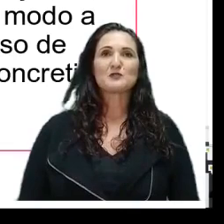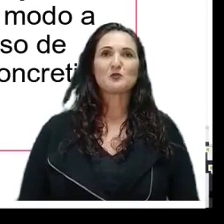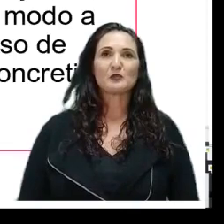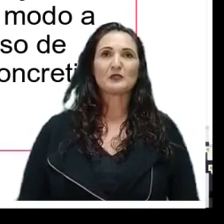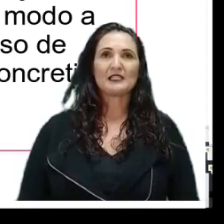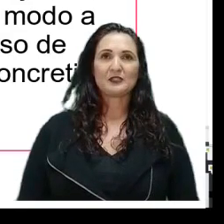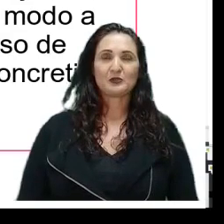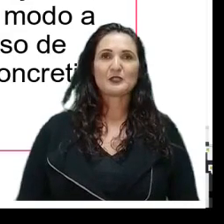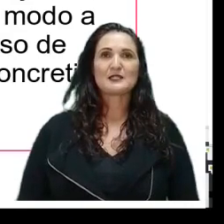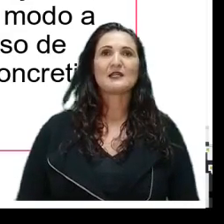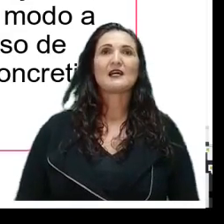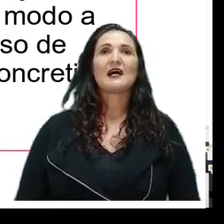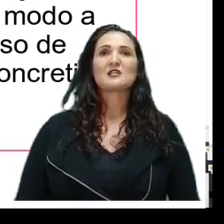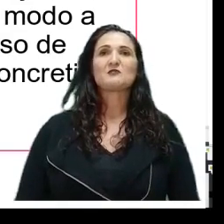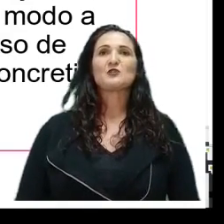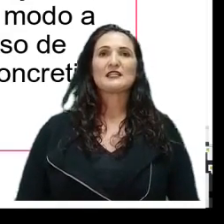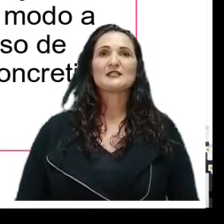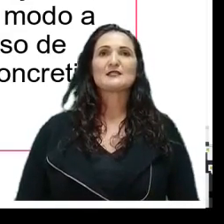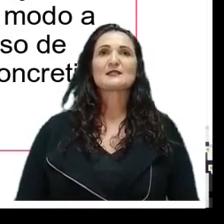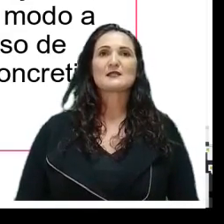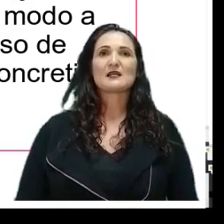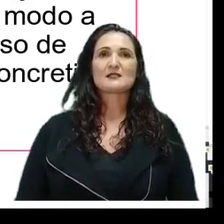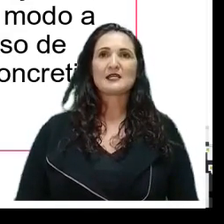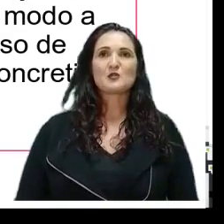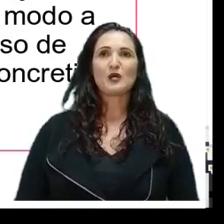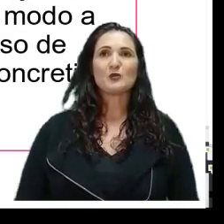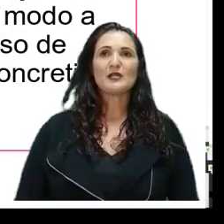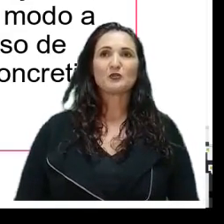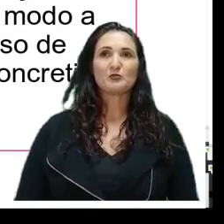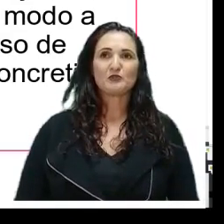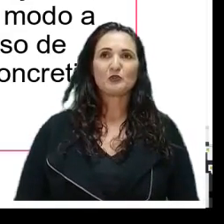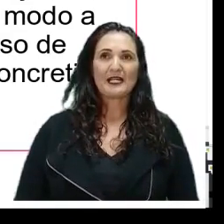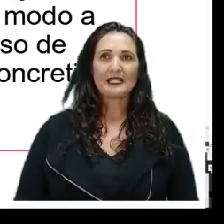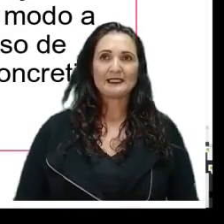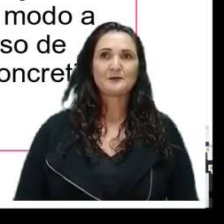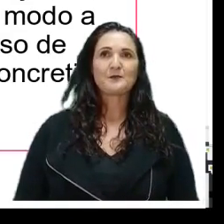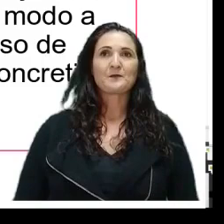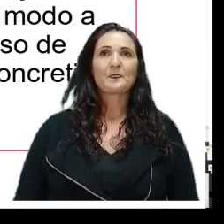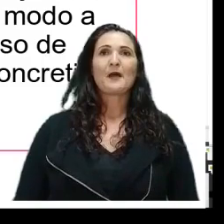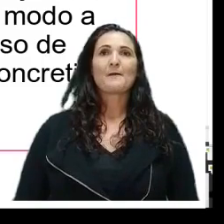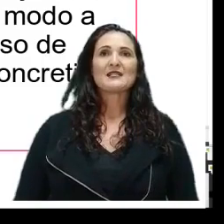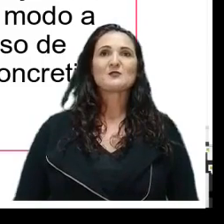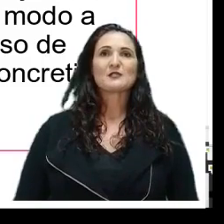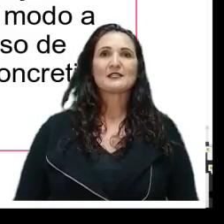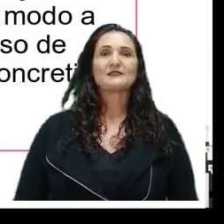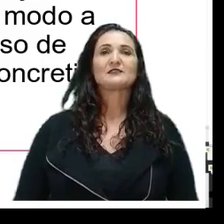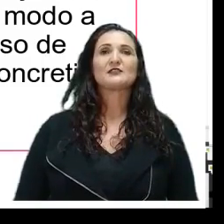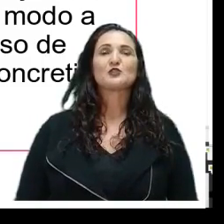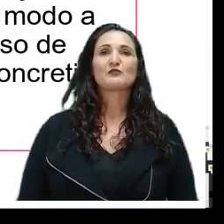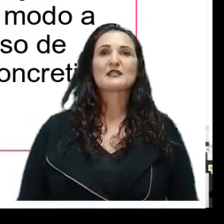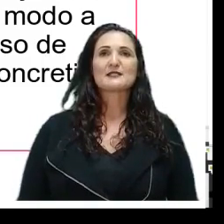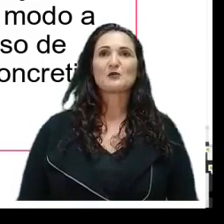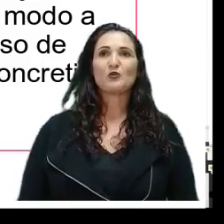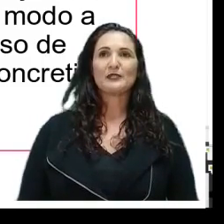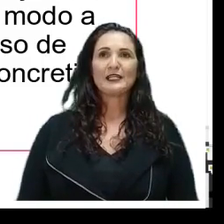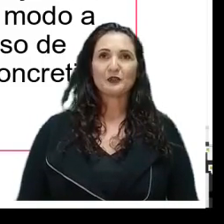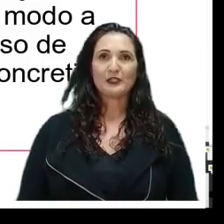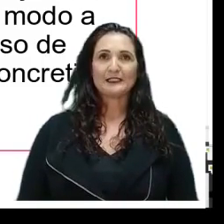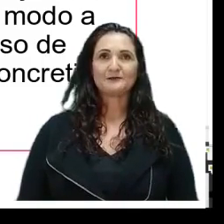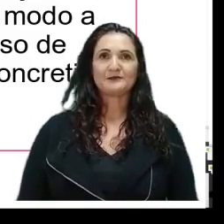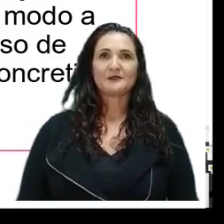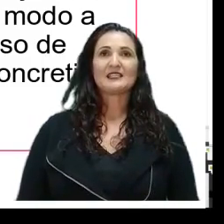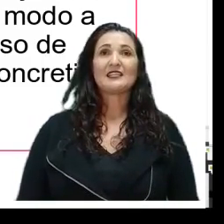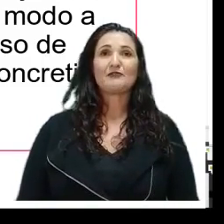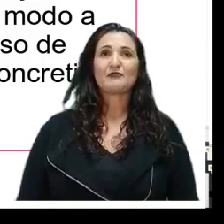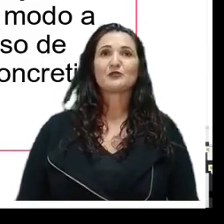de 2014, as violências sexual e autoprovocada passam a ser de notificação